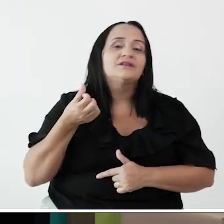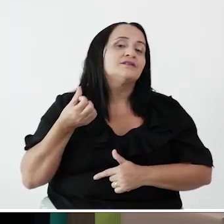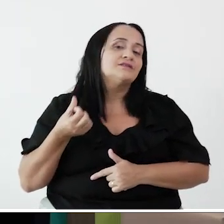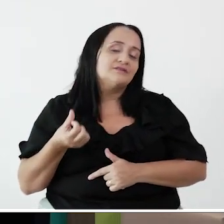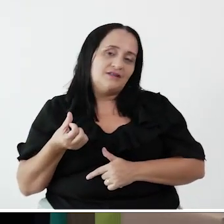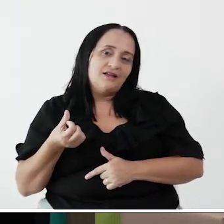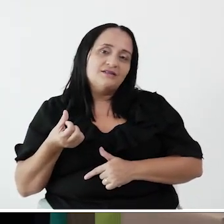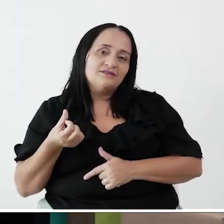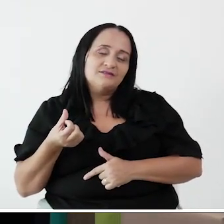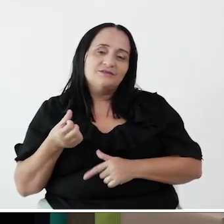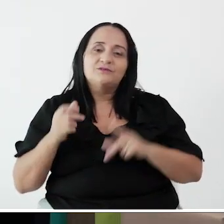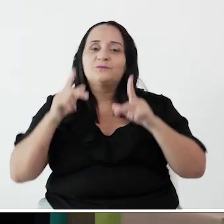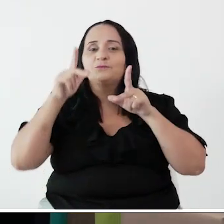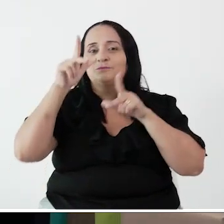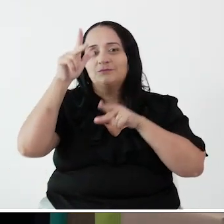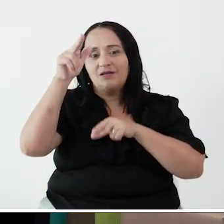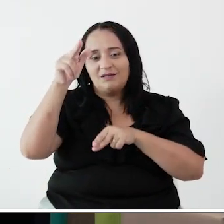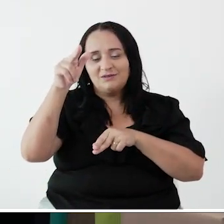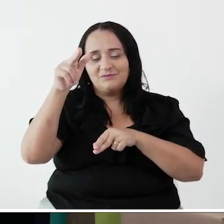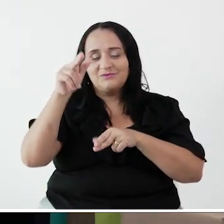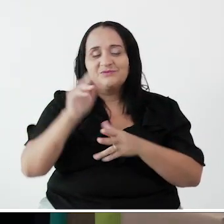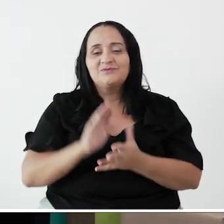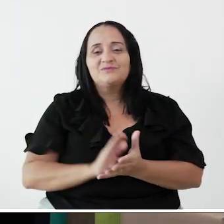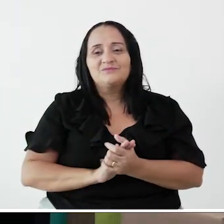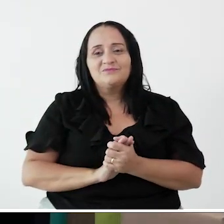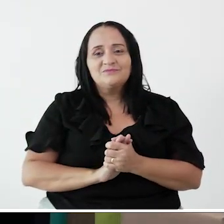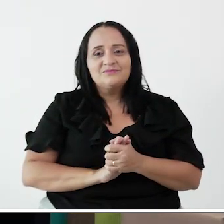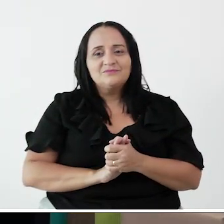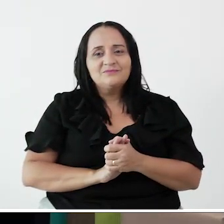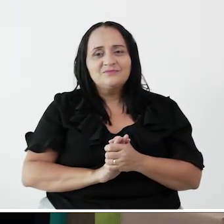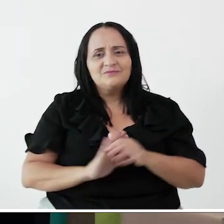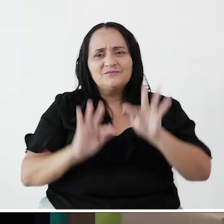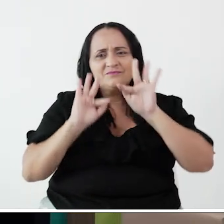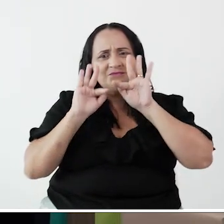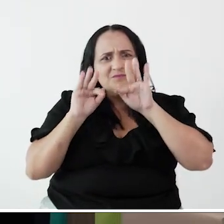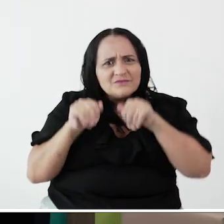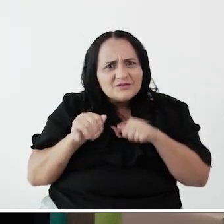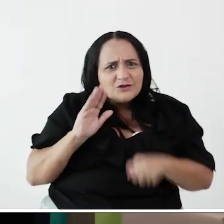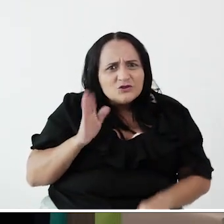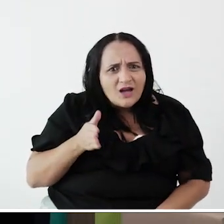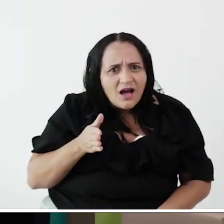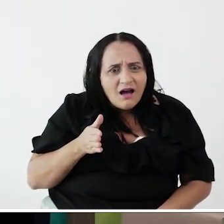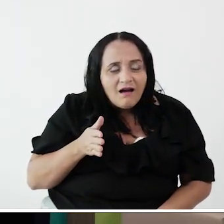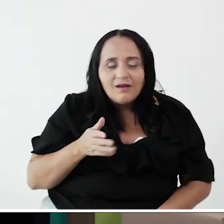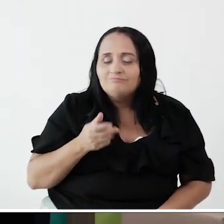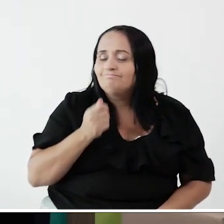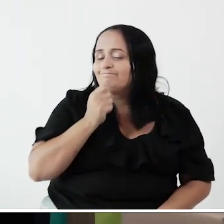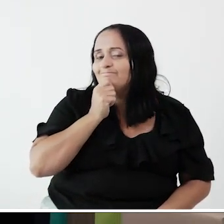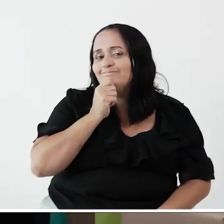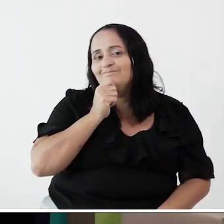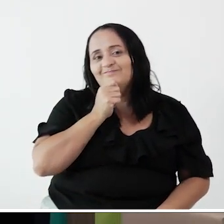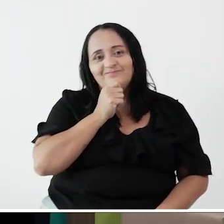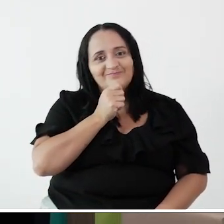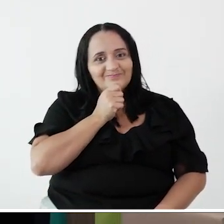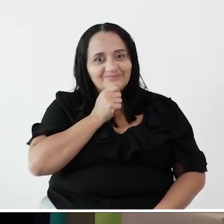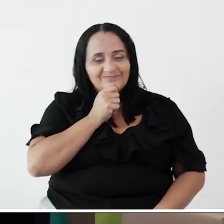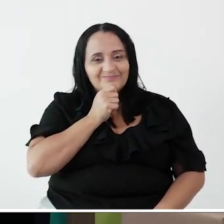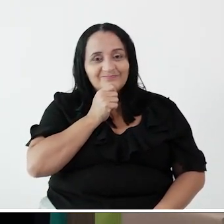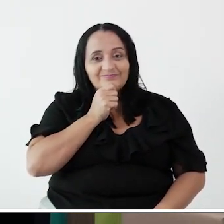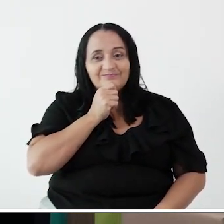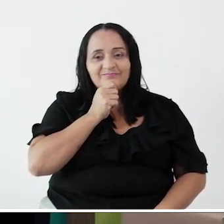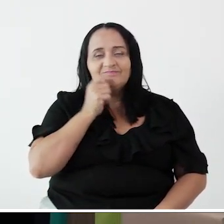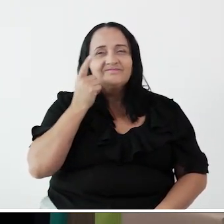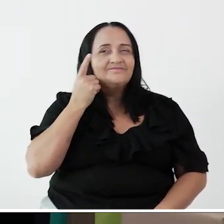2 dá 6. É o mesmo divisor. Acabei por aí, encontrei resposta? Também